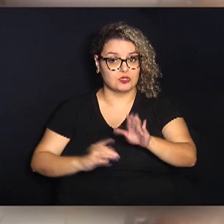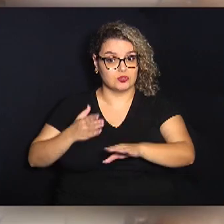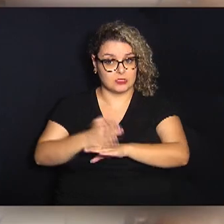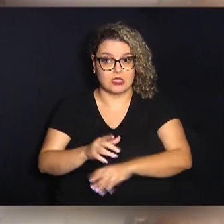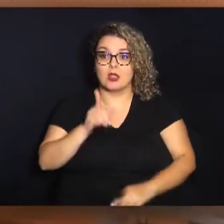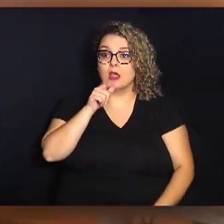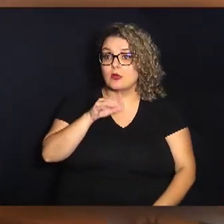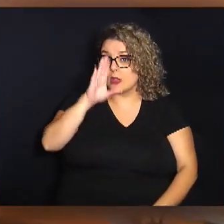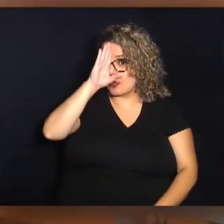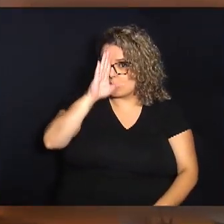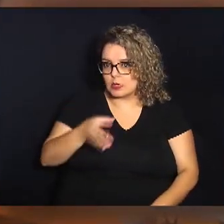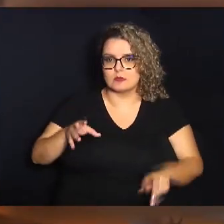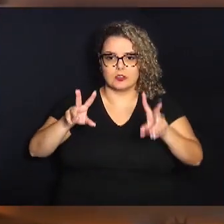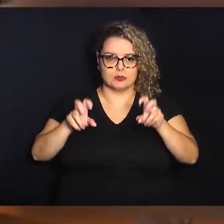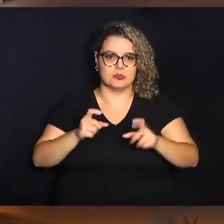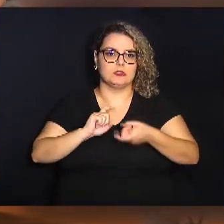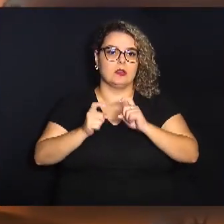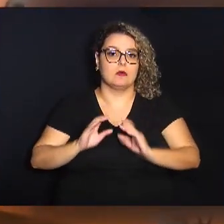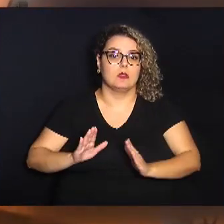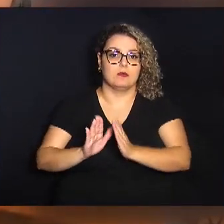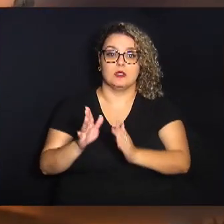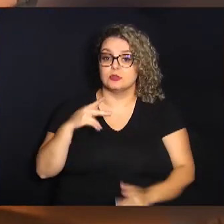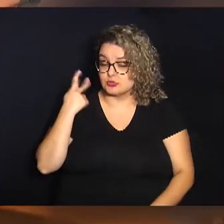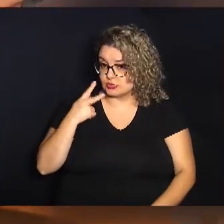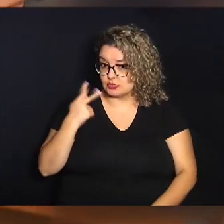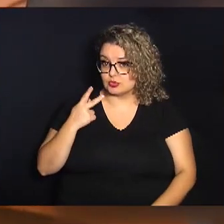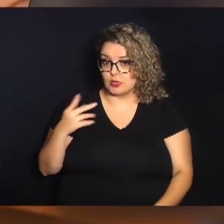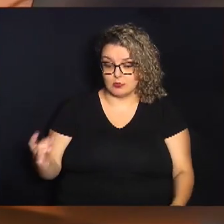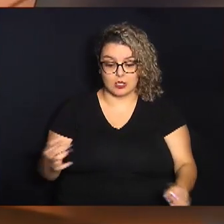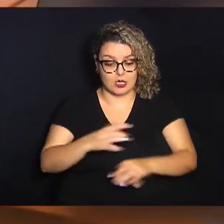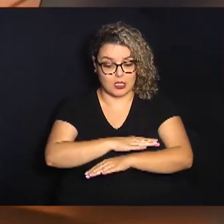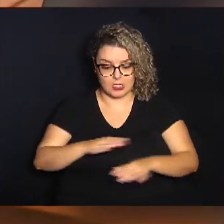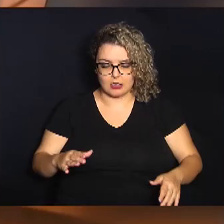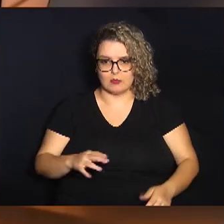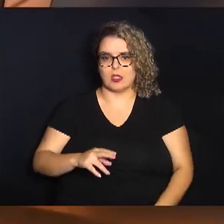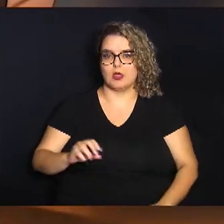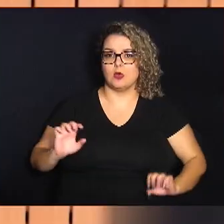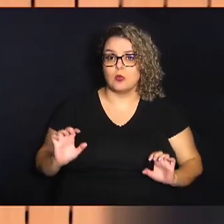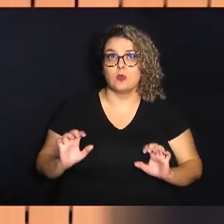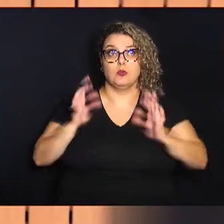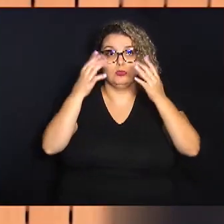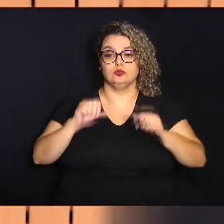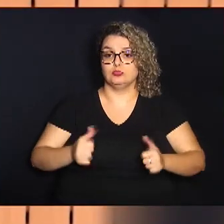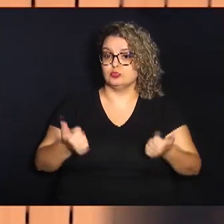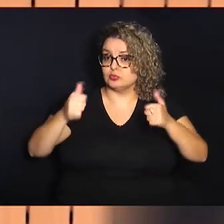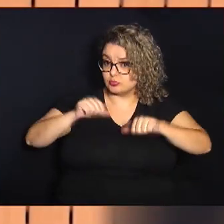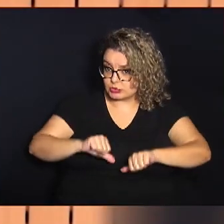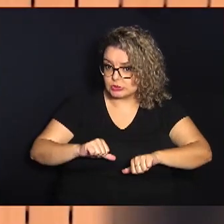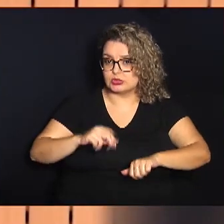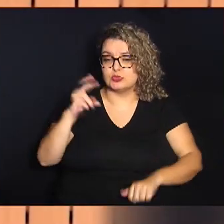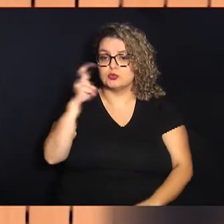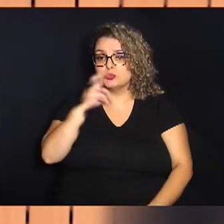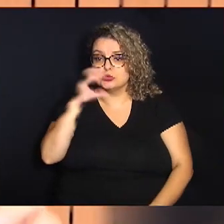tema principal da reunião da Frente Parlamentar de Combate aos Efeitos da Emergência Climática, presidida pelo